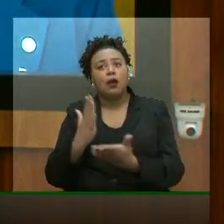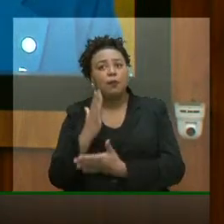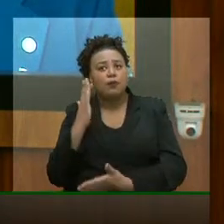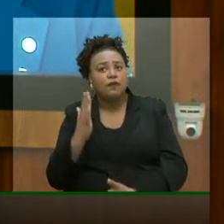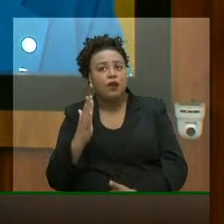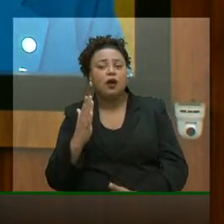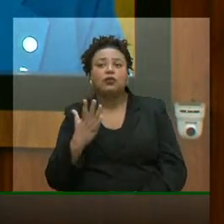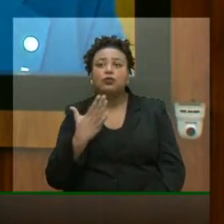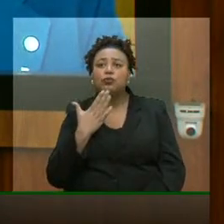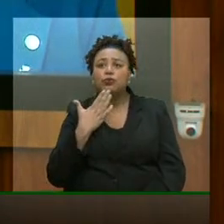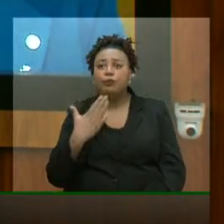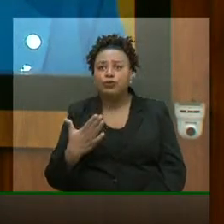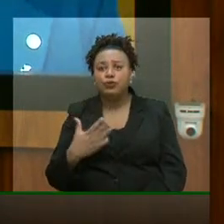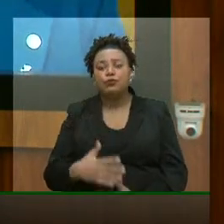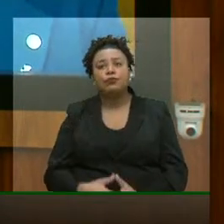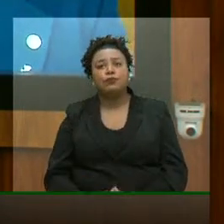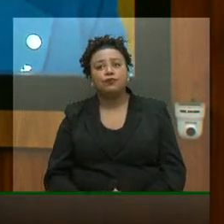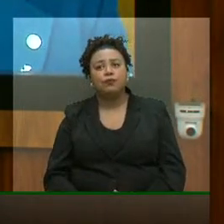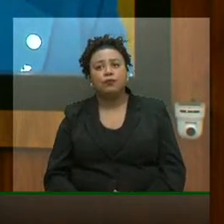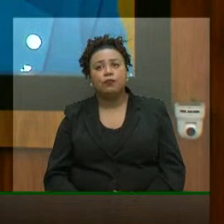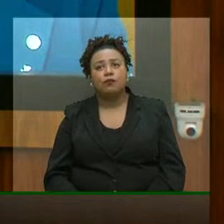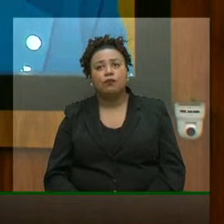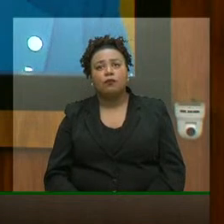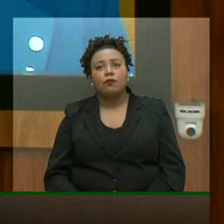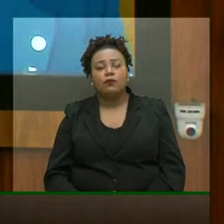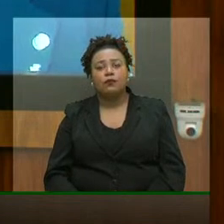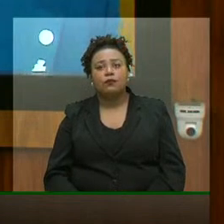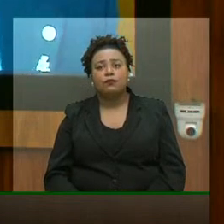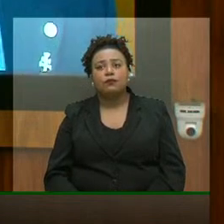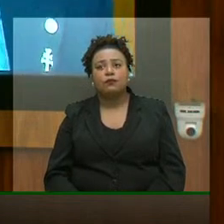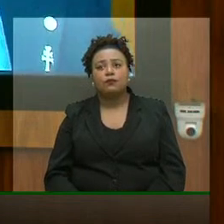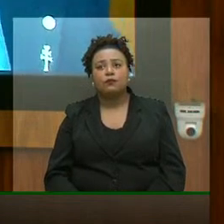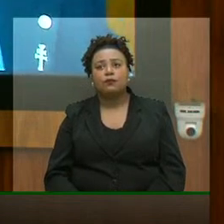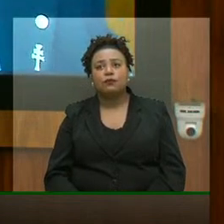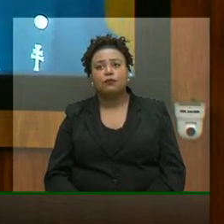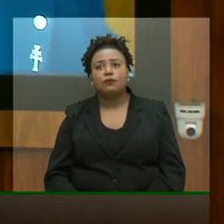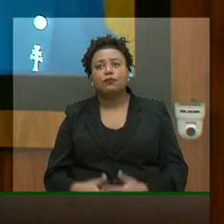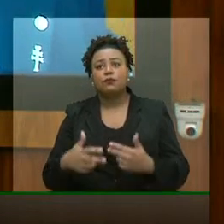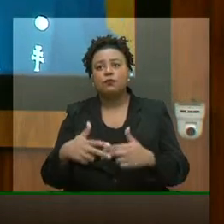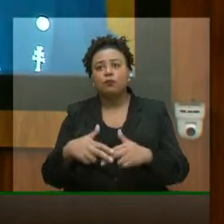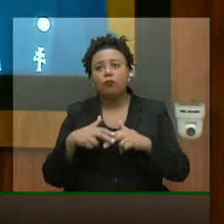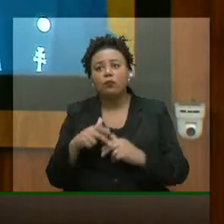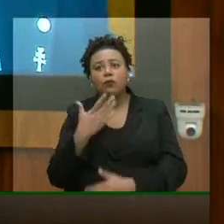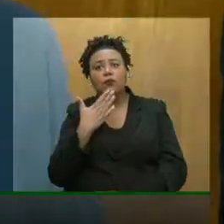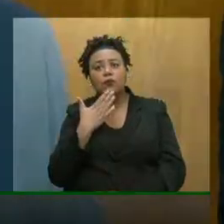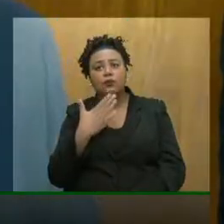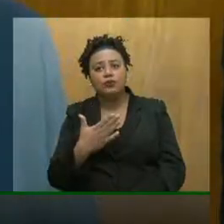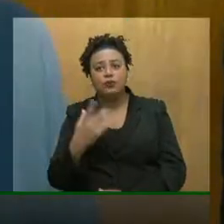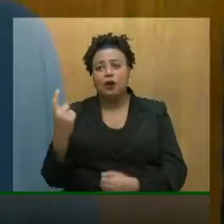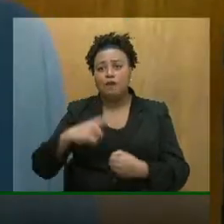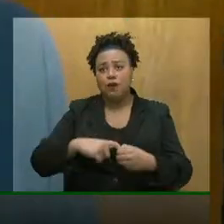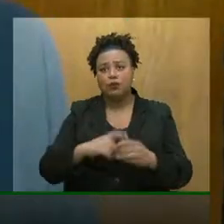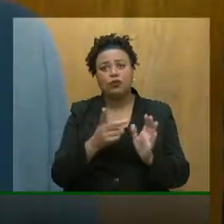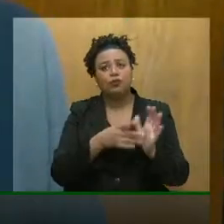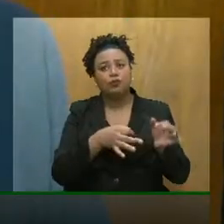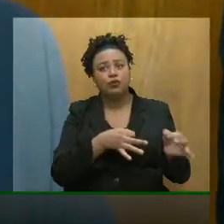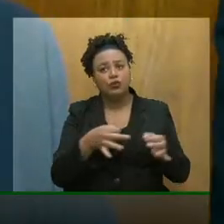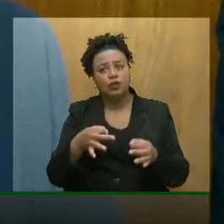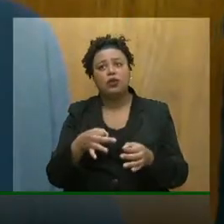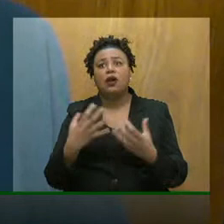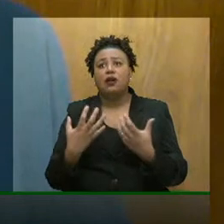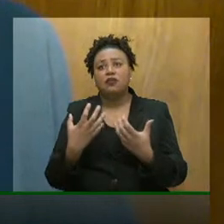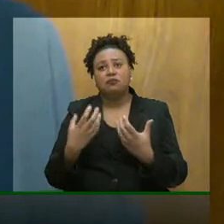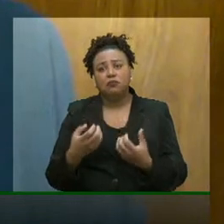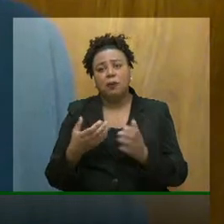Aprovado o requerimento. Portanto, tendo em vista a solicitação, a devolução do projeto, defiro